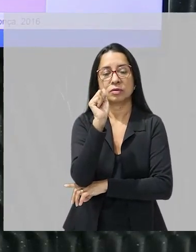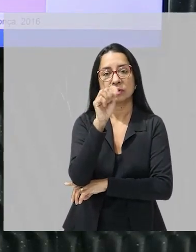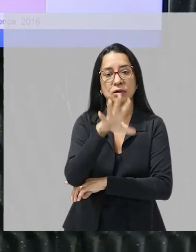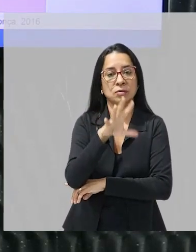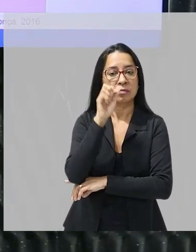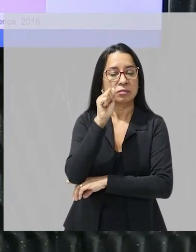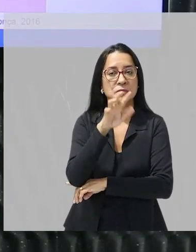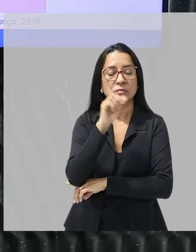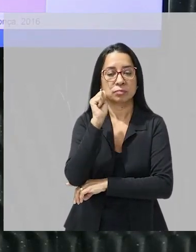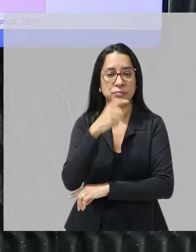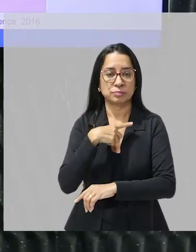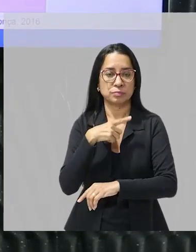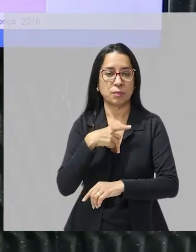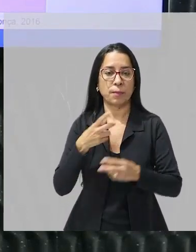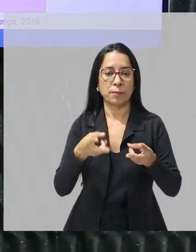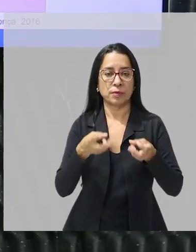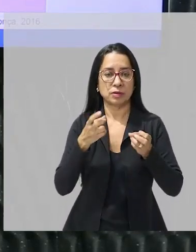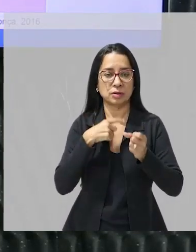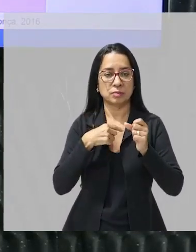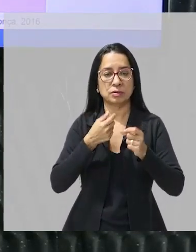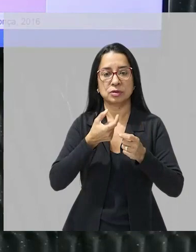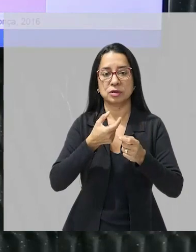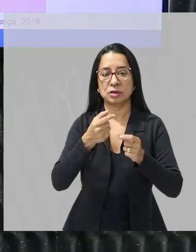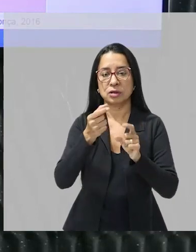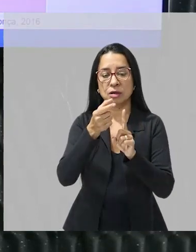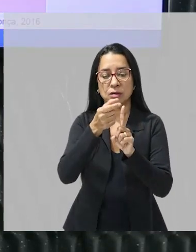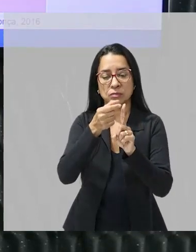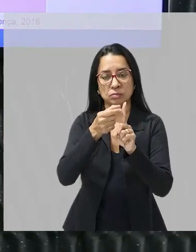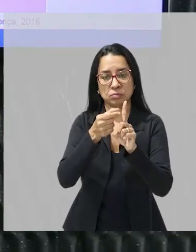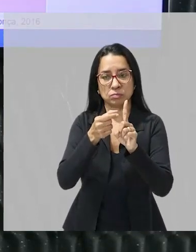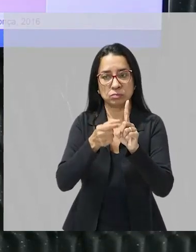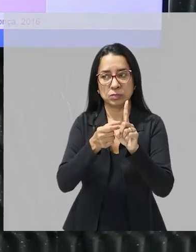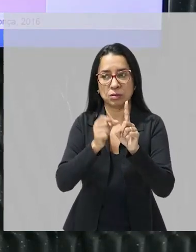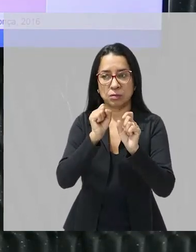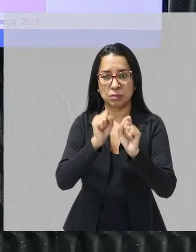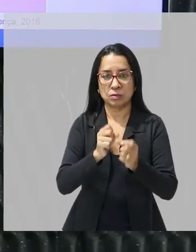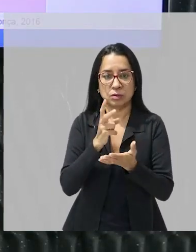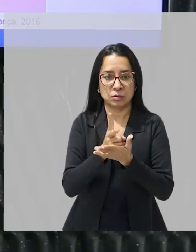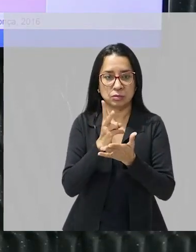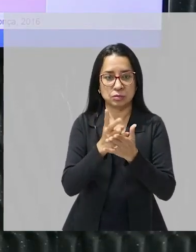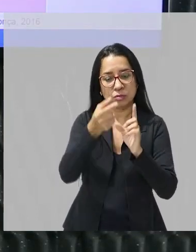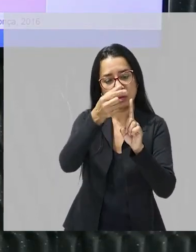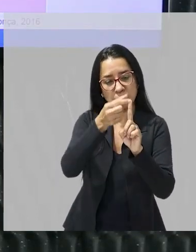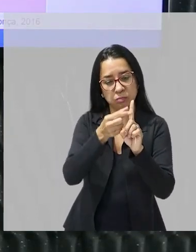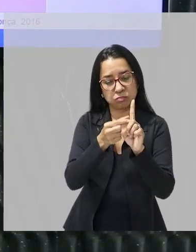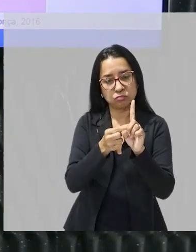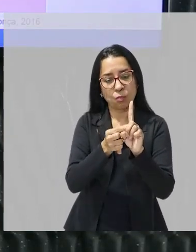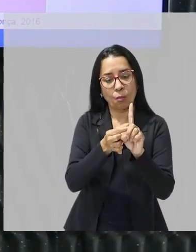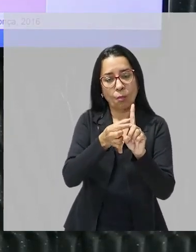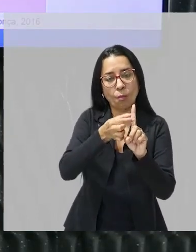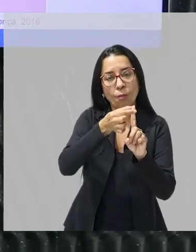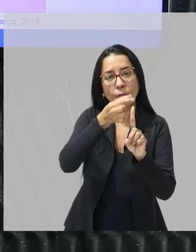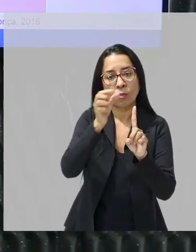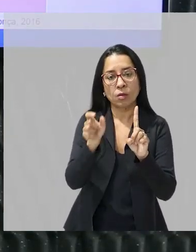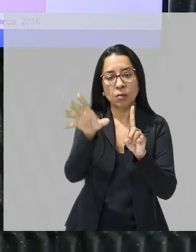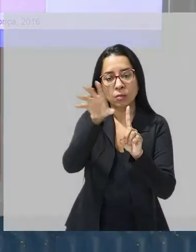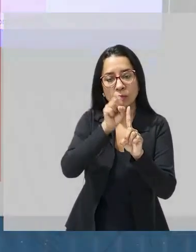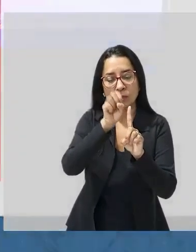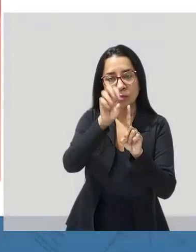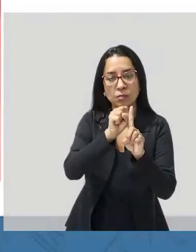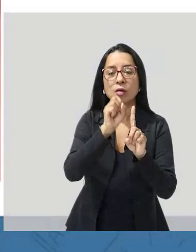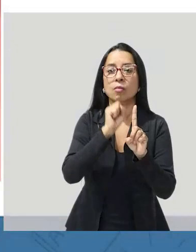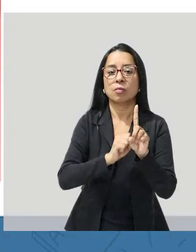que na traqueia tem tipo um anel de cartilagem, tá? Para poder manter essa traqueia expandida, para que o ar possa